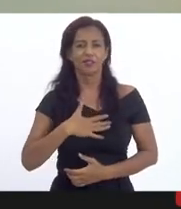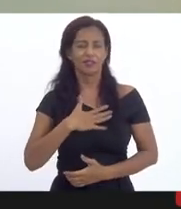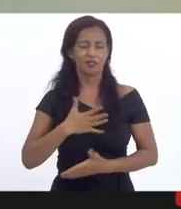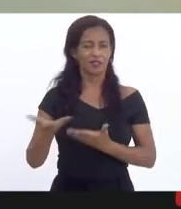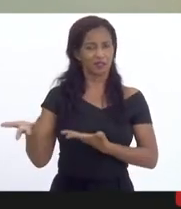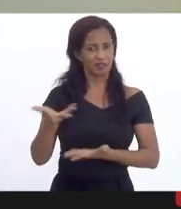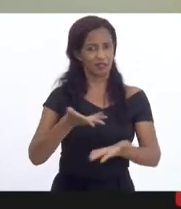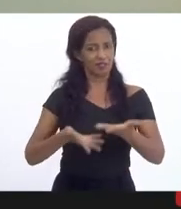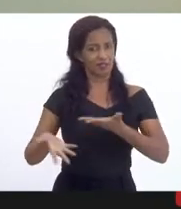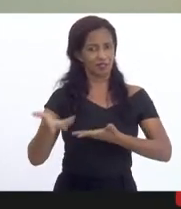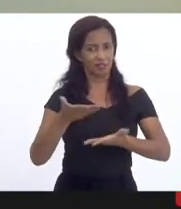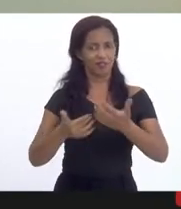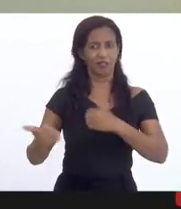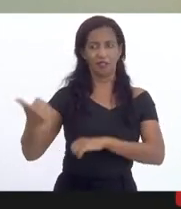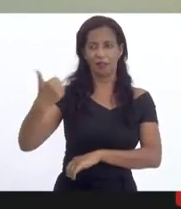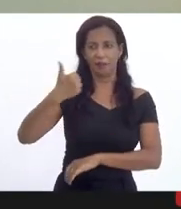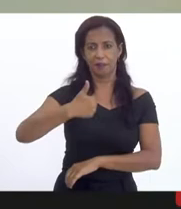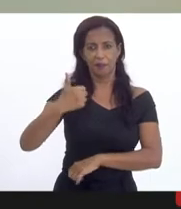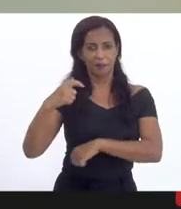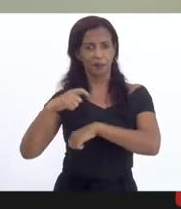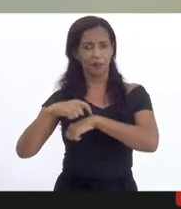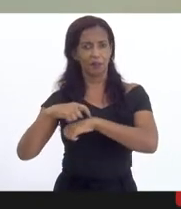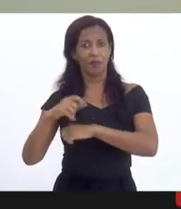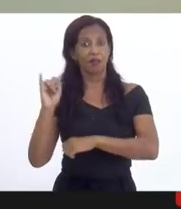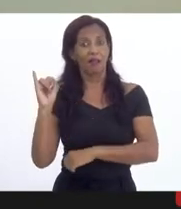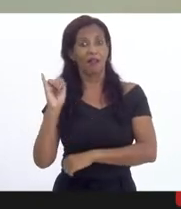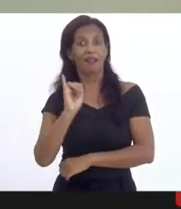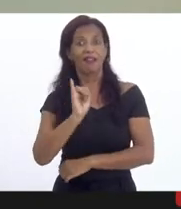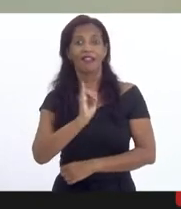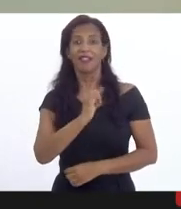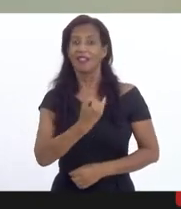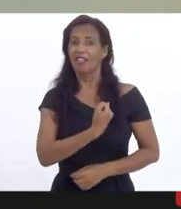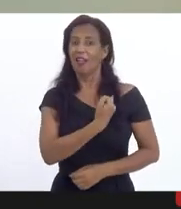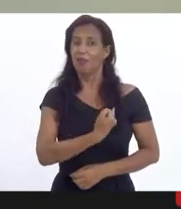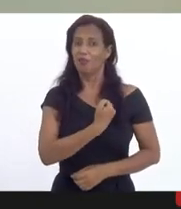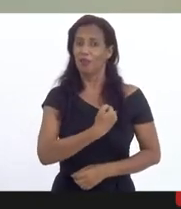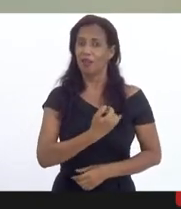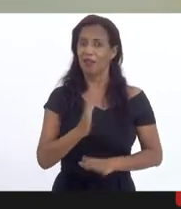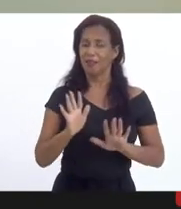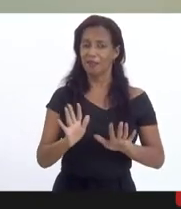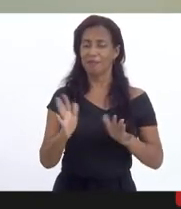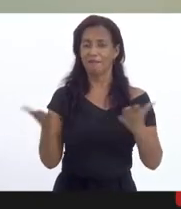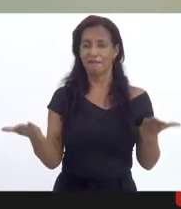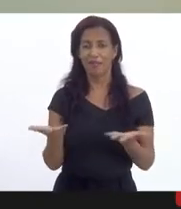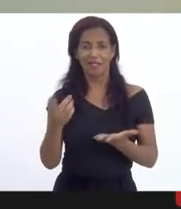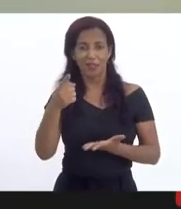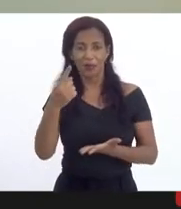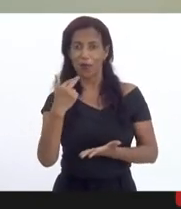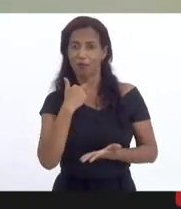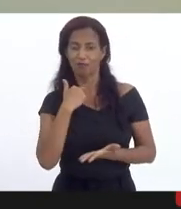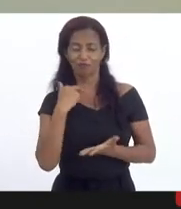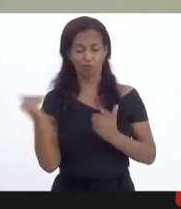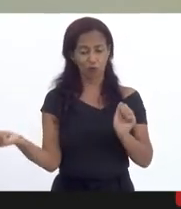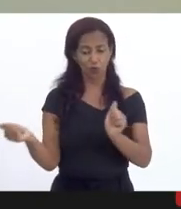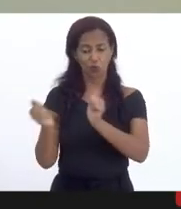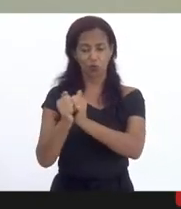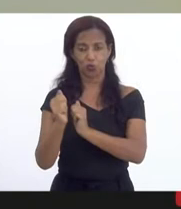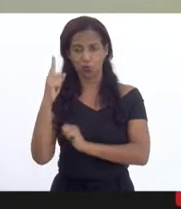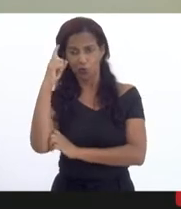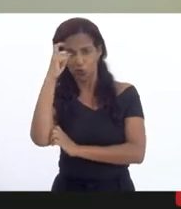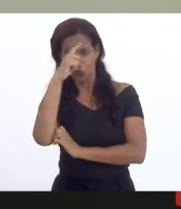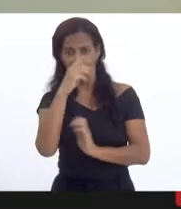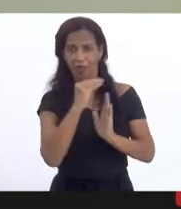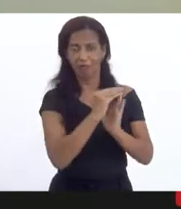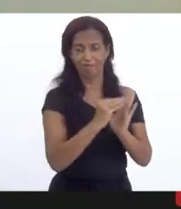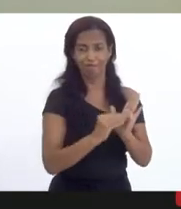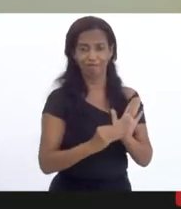participar na primeira rodada lá em Itaguaí. Felizmente, não consegui estar presencialmente aí com vocês por dificuldade aqui da